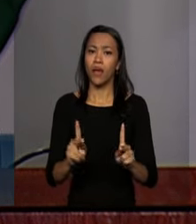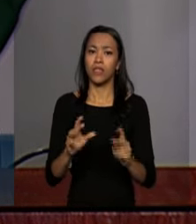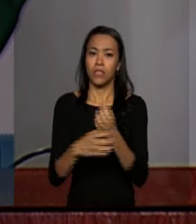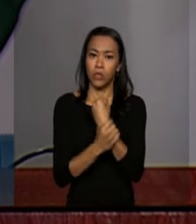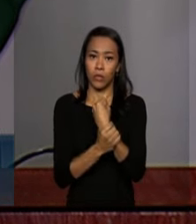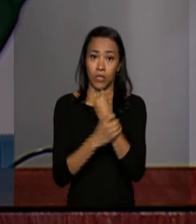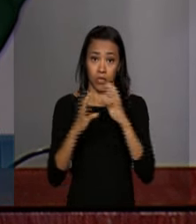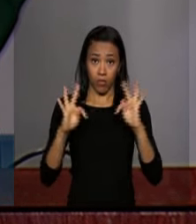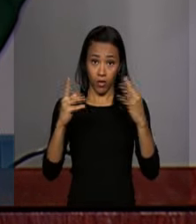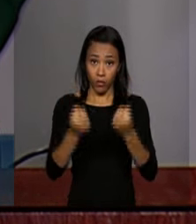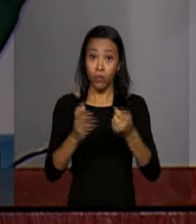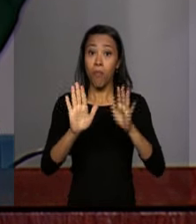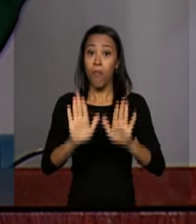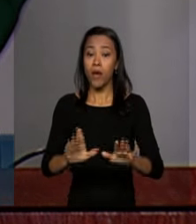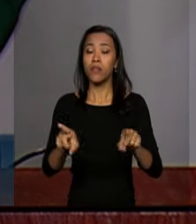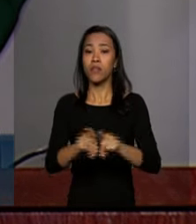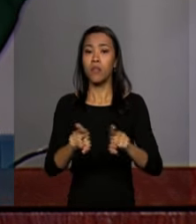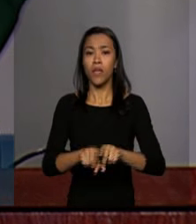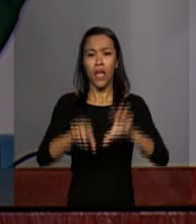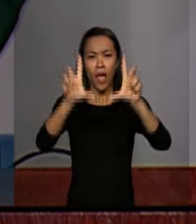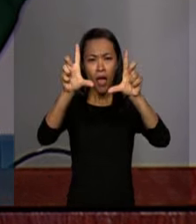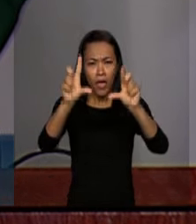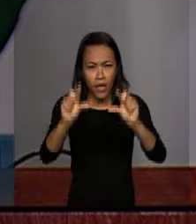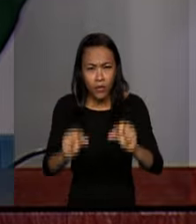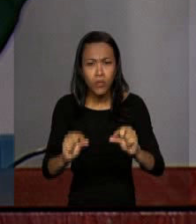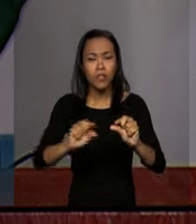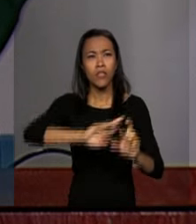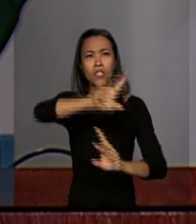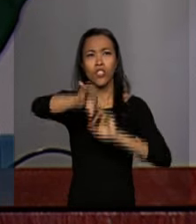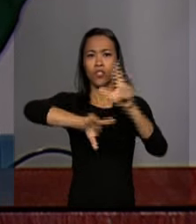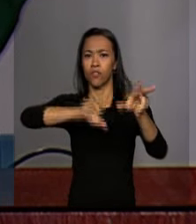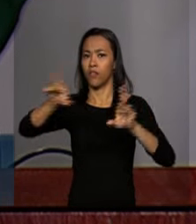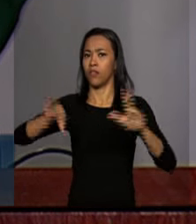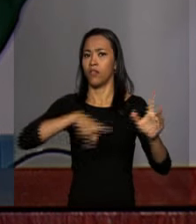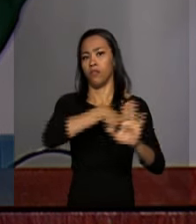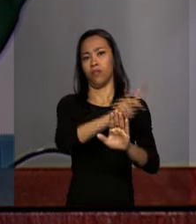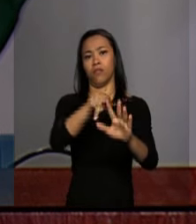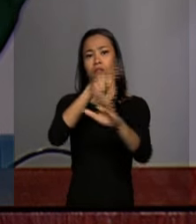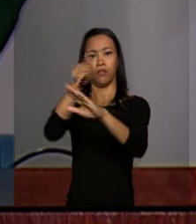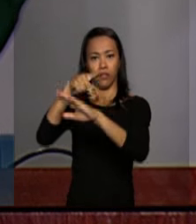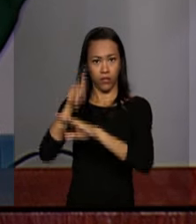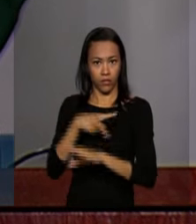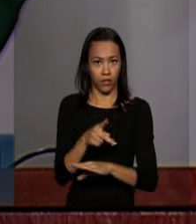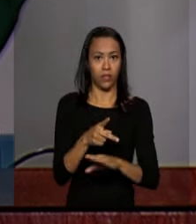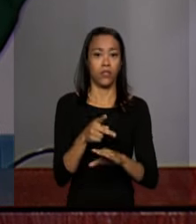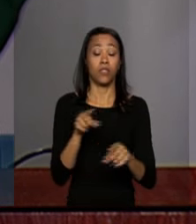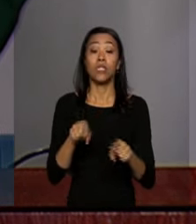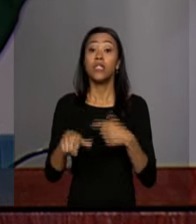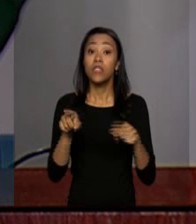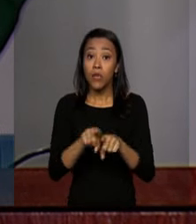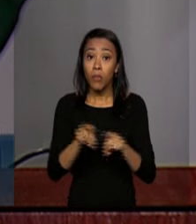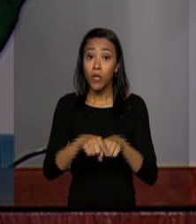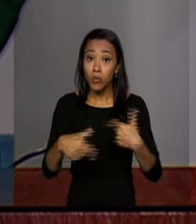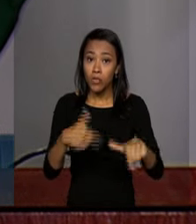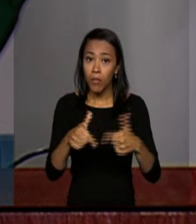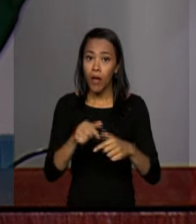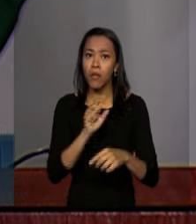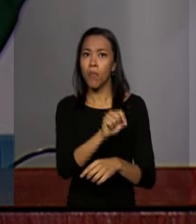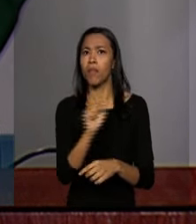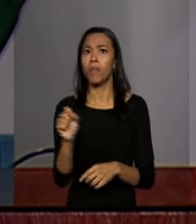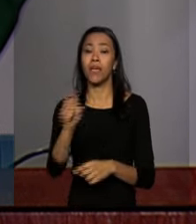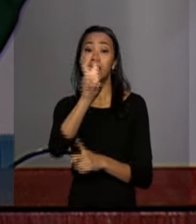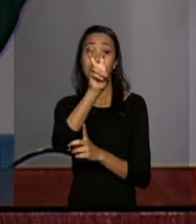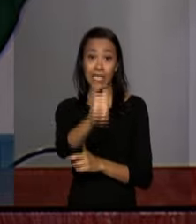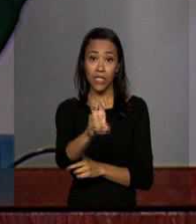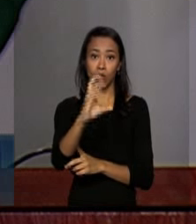mas também a redução das assimetrias entre os países, o pleno exercício nos 5 continentes das liberdades